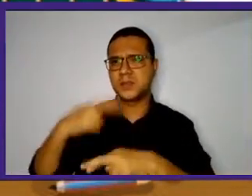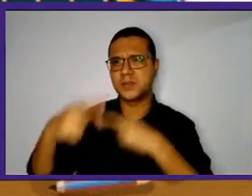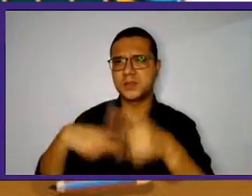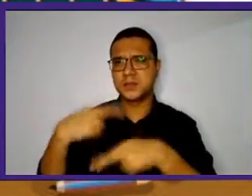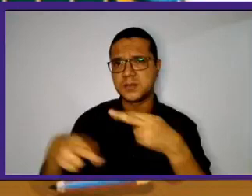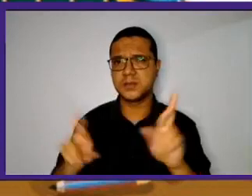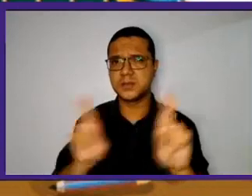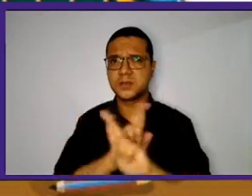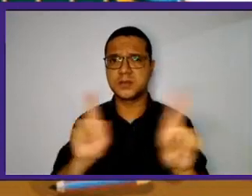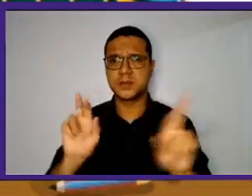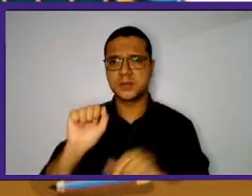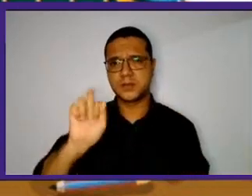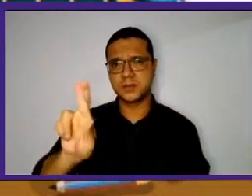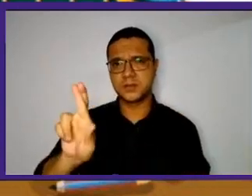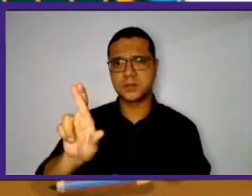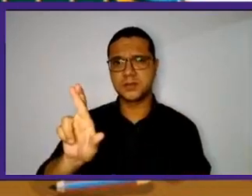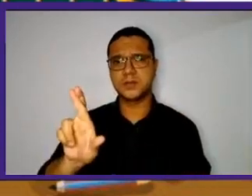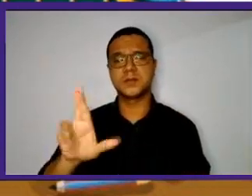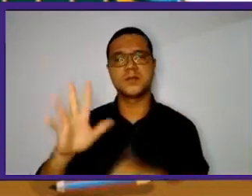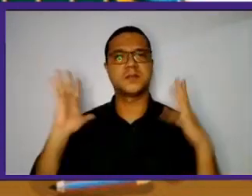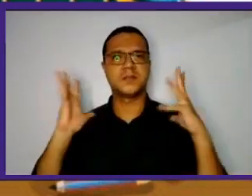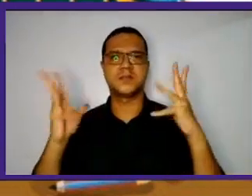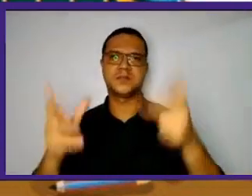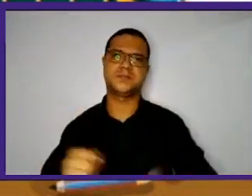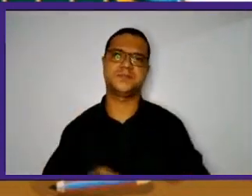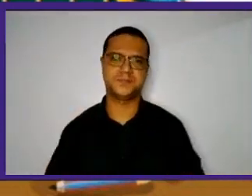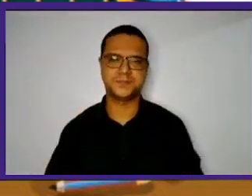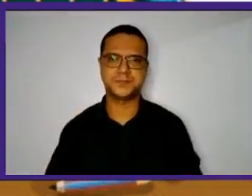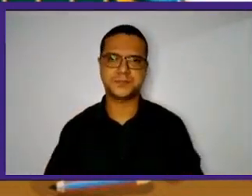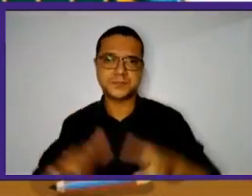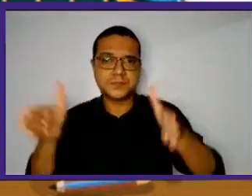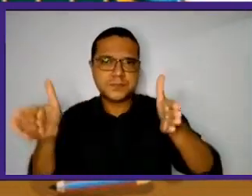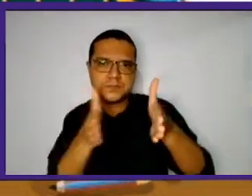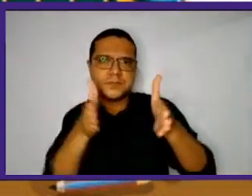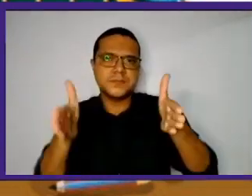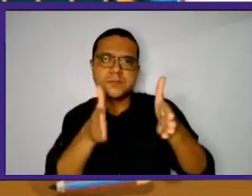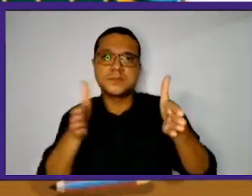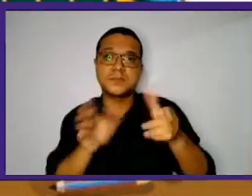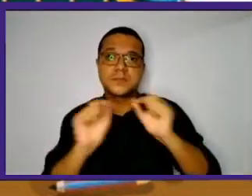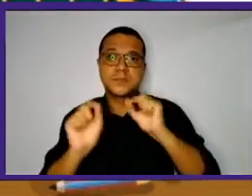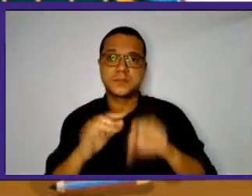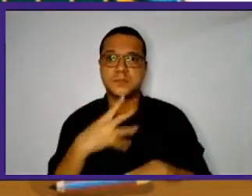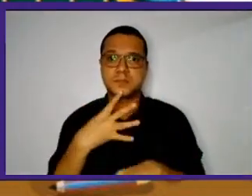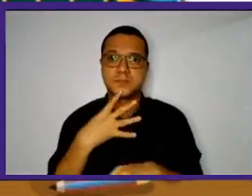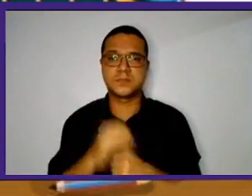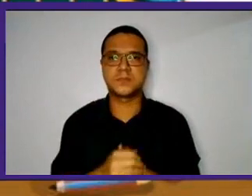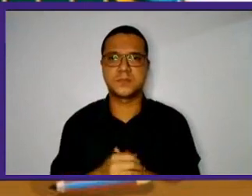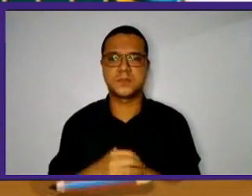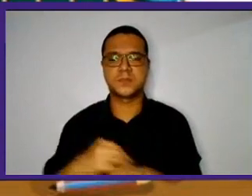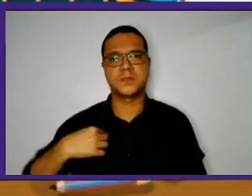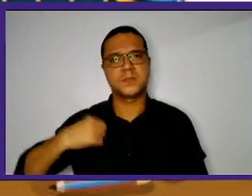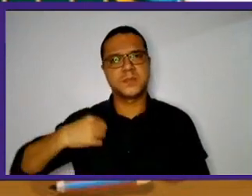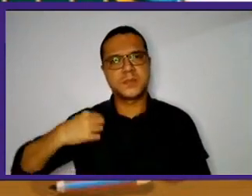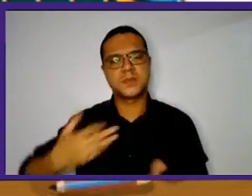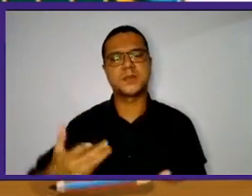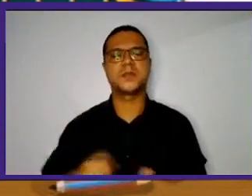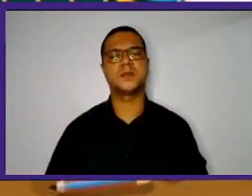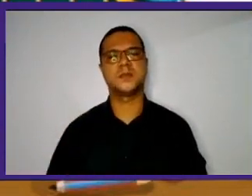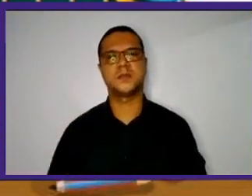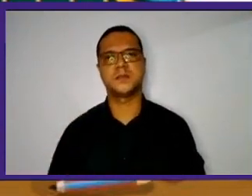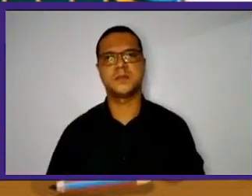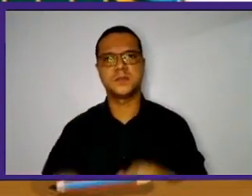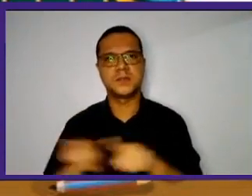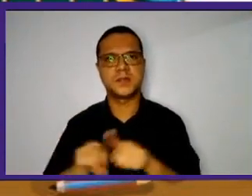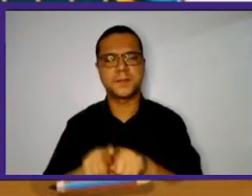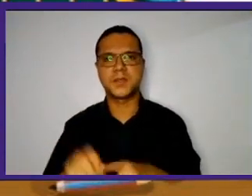ver com o ar? Tudo. Para a produção do que a gente conhece, para a produção de um tecido, para a roupa,